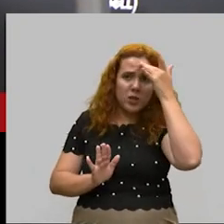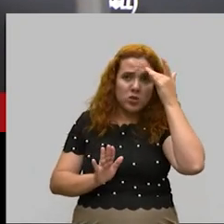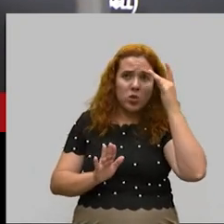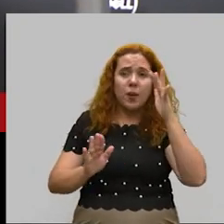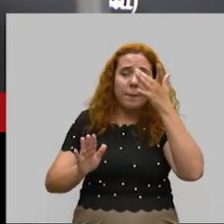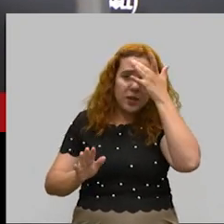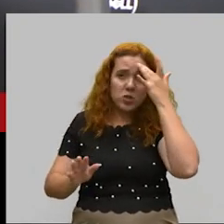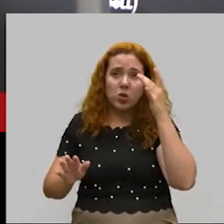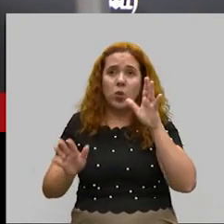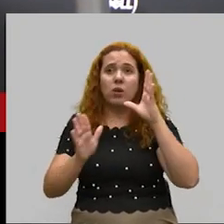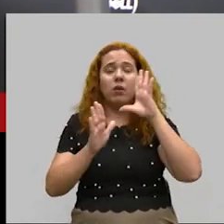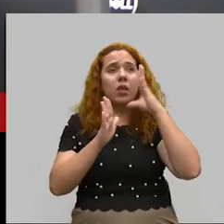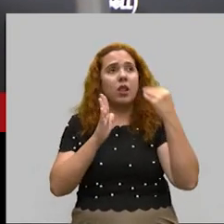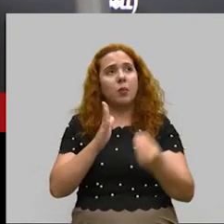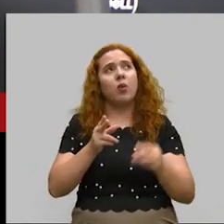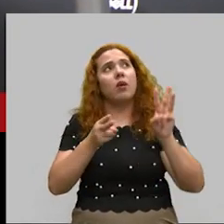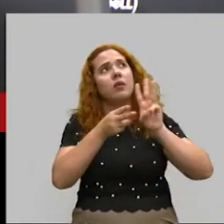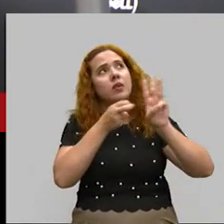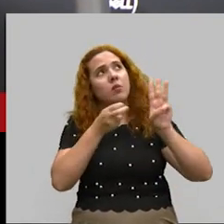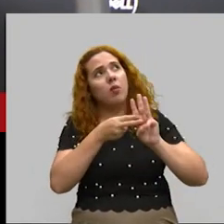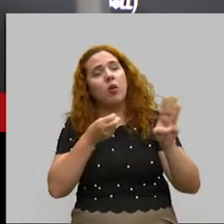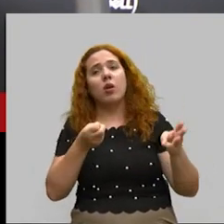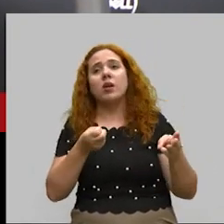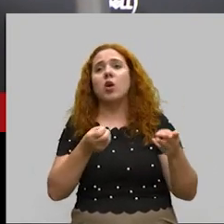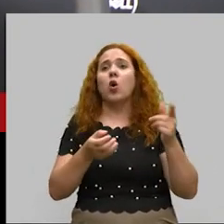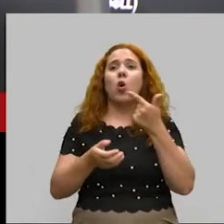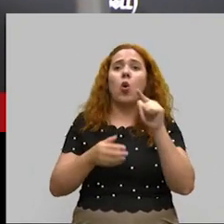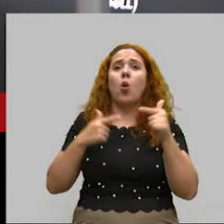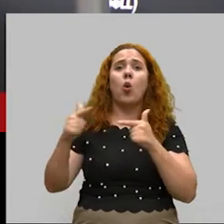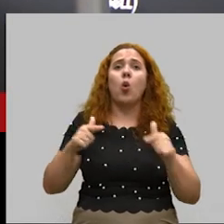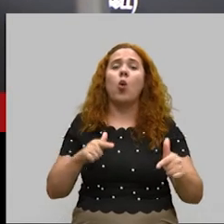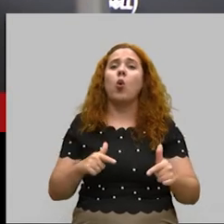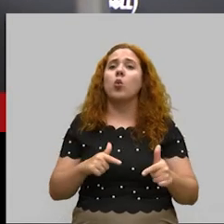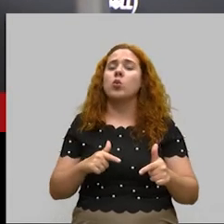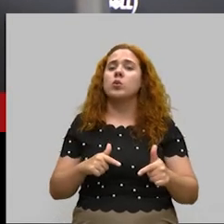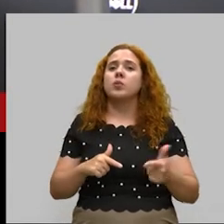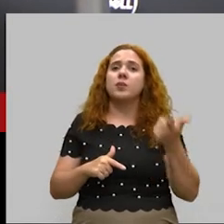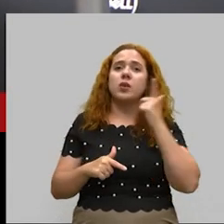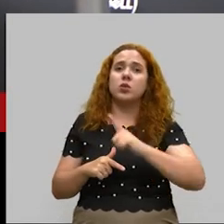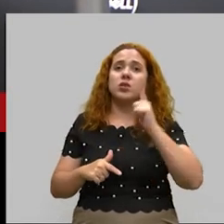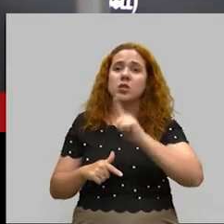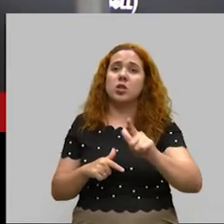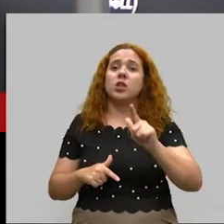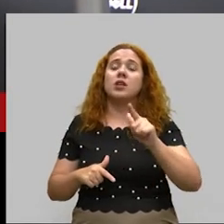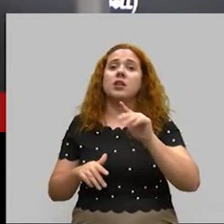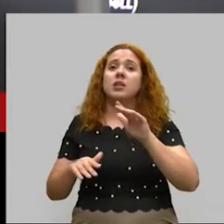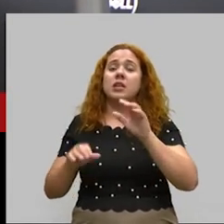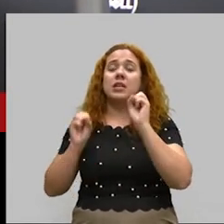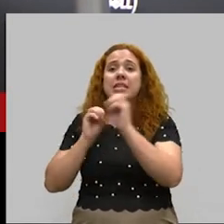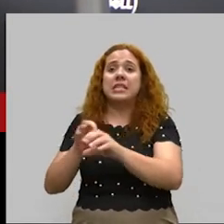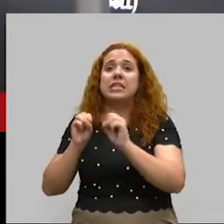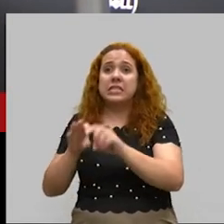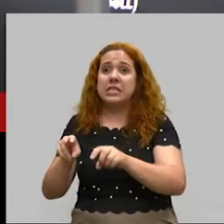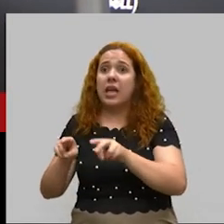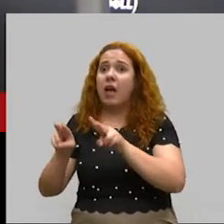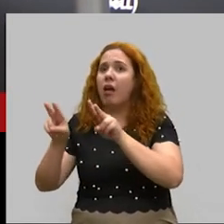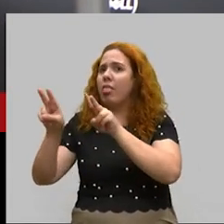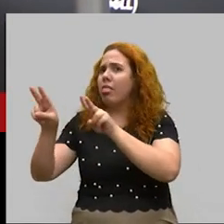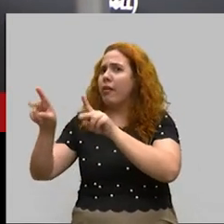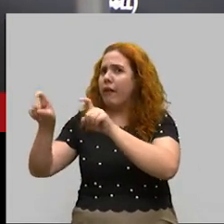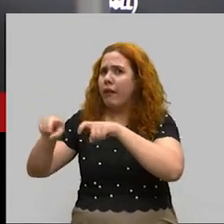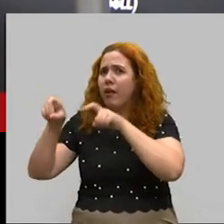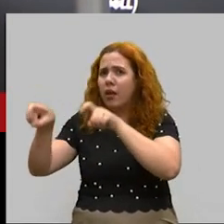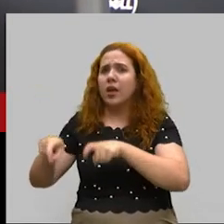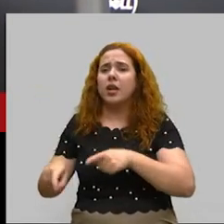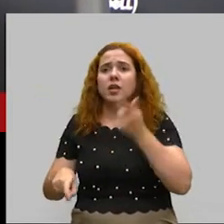quilombolas trazer indígenas trazer eh povos riros povos de comunidades tradicionais para que esses possam também acessar né o